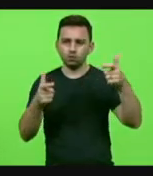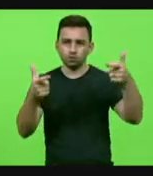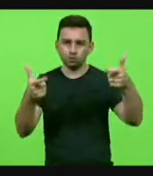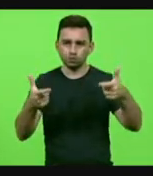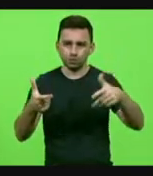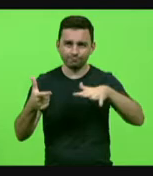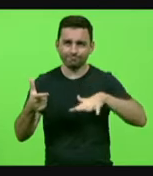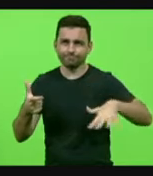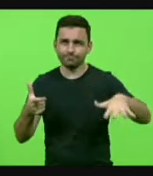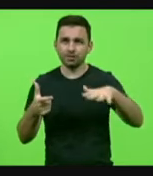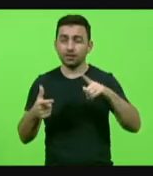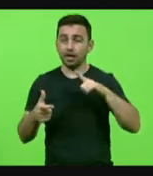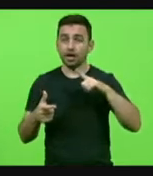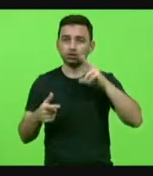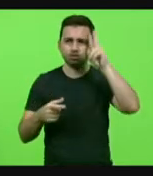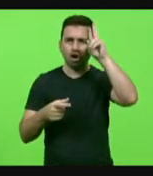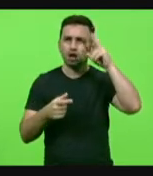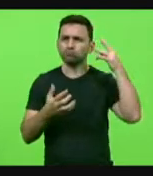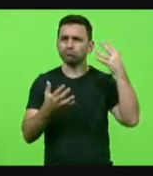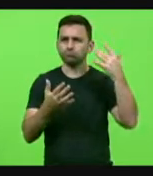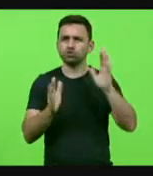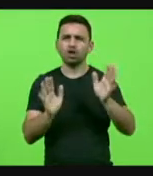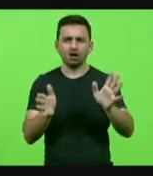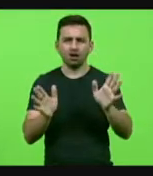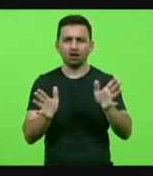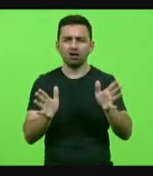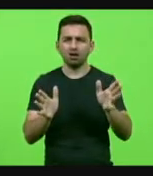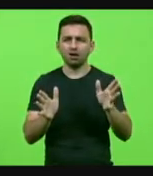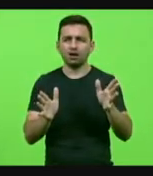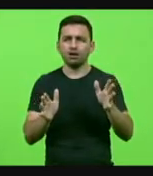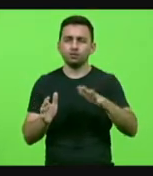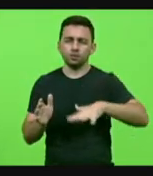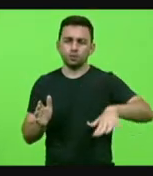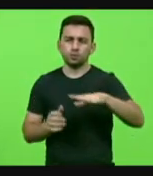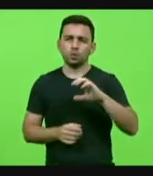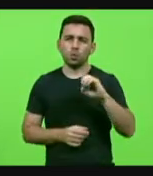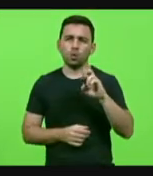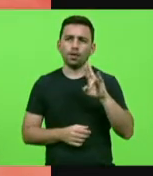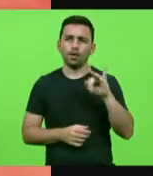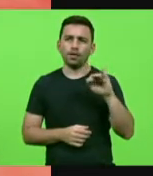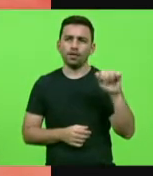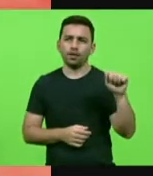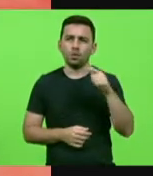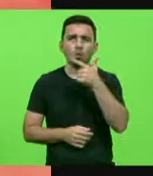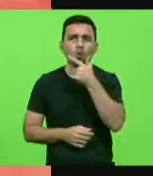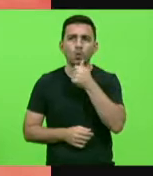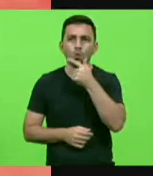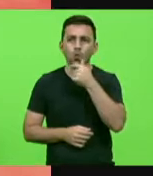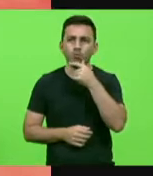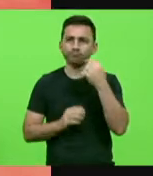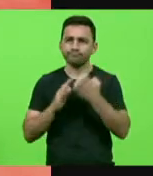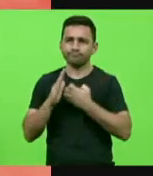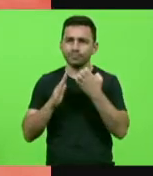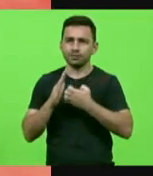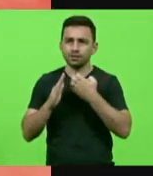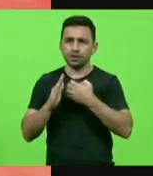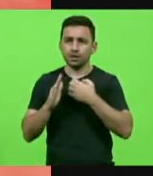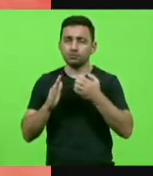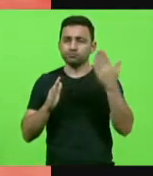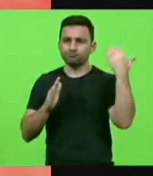verdade, é o Parque Alcântaro Correia, numa homenagem a um grande empresário de